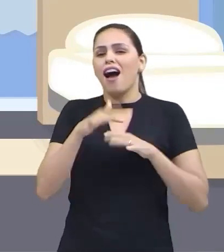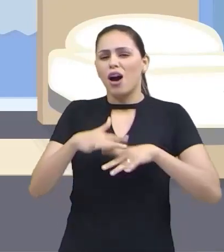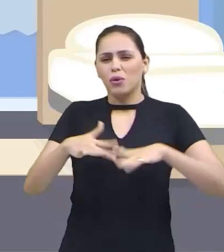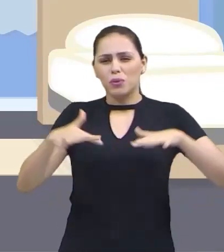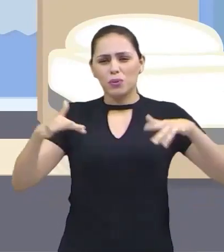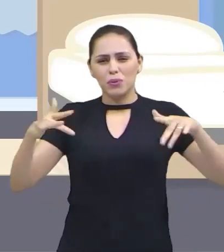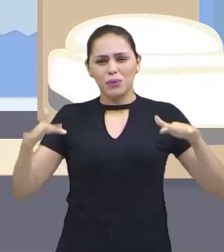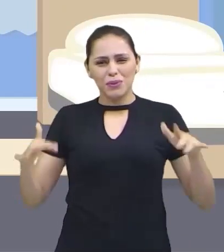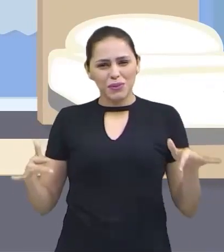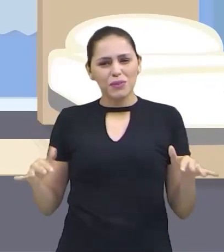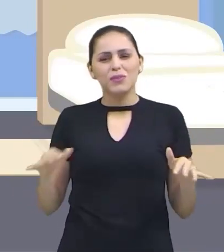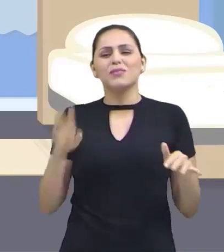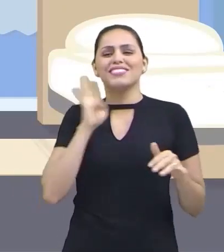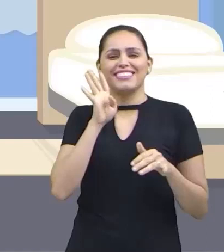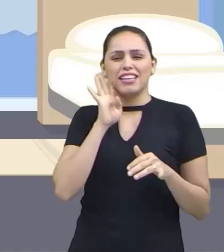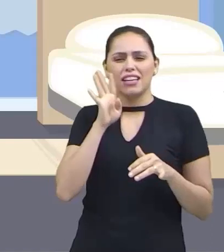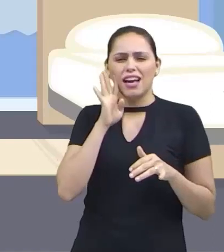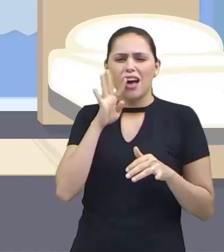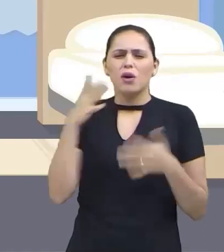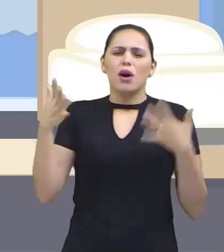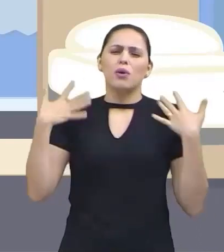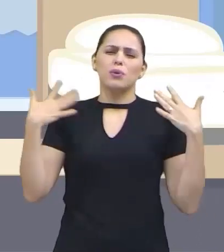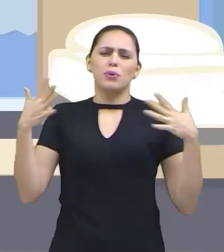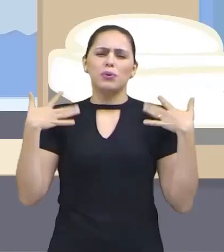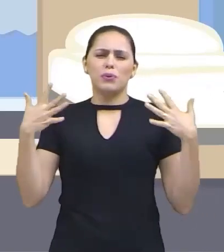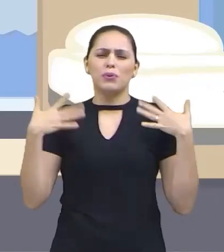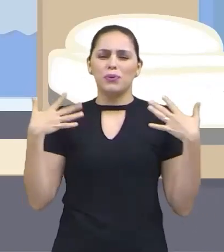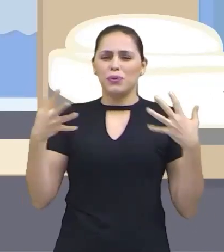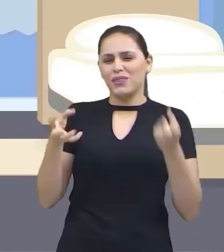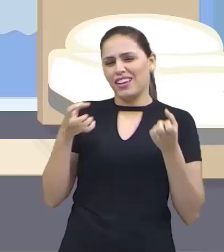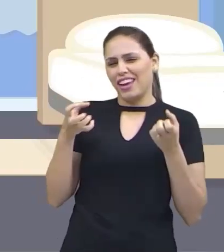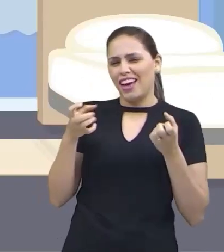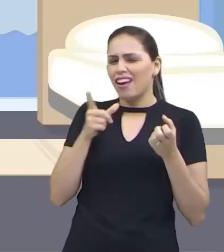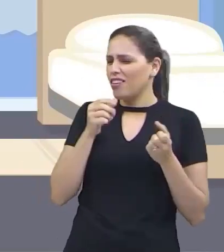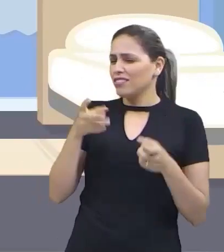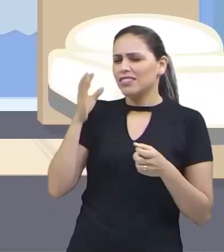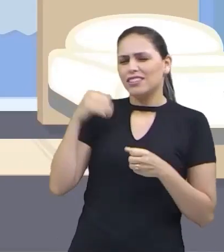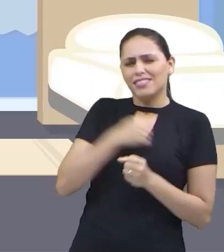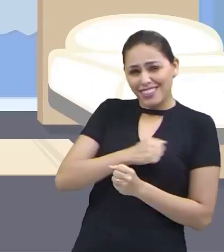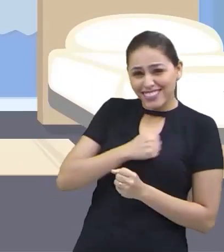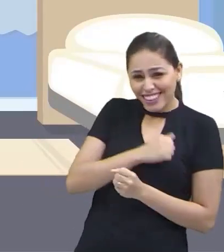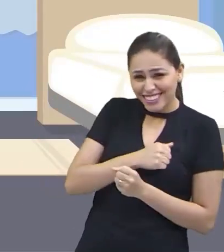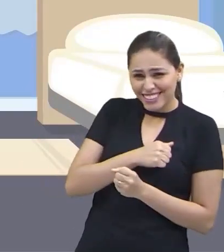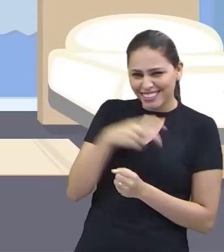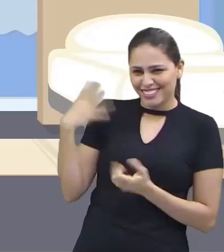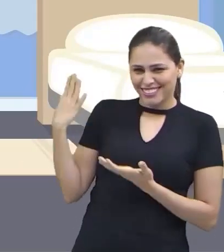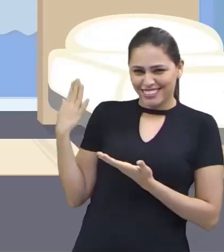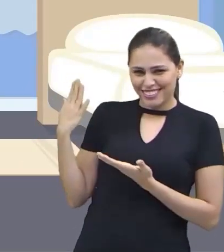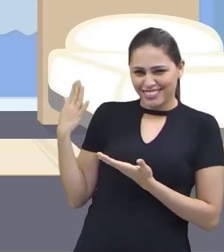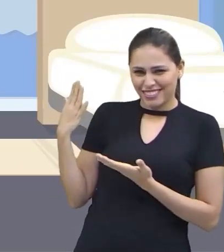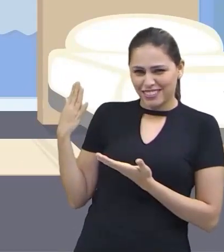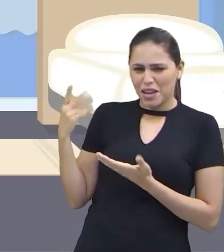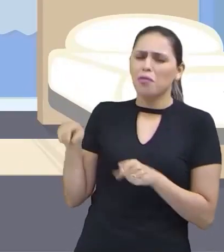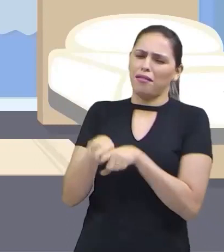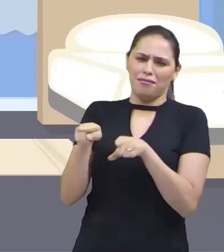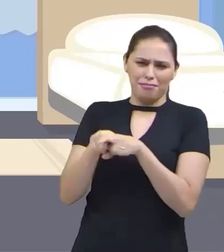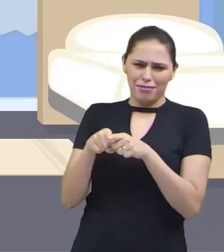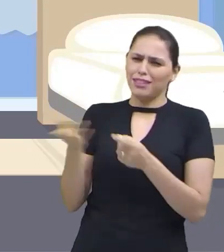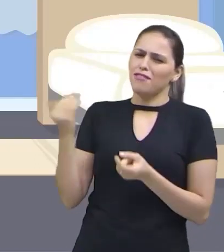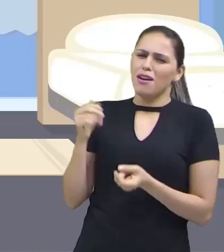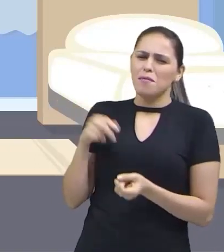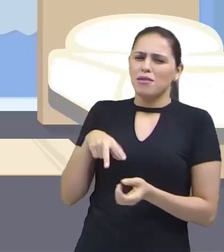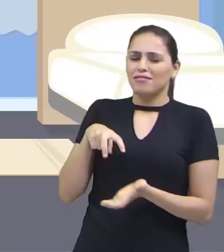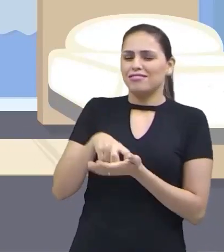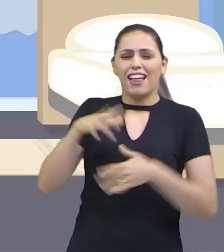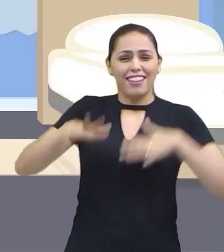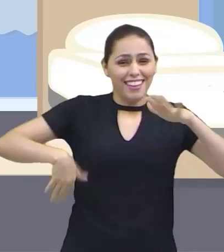igarapé. Que legal, eu tô com calor, hein? Tá afim de tomar um banho. É, vocês estão com saudade de tomar banho no igarapé? Eu também tô. Vamos aproveitar pra gente dar esse mergulho bem gostoso